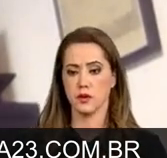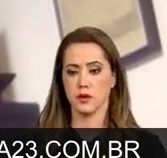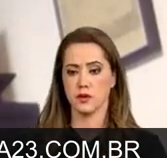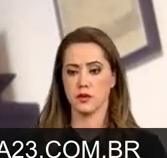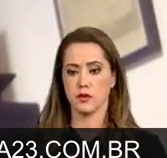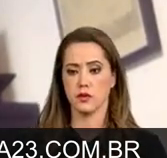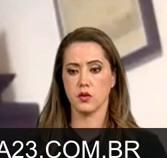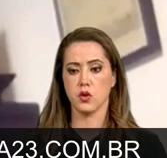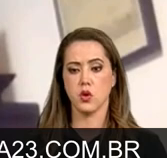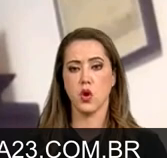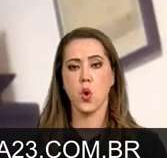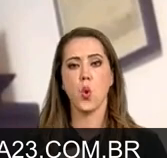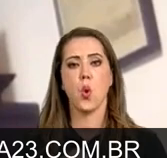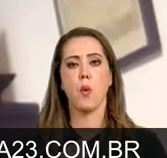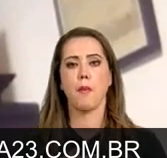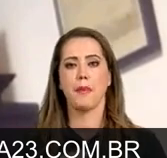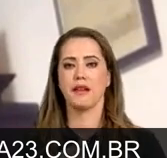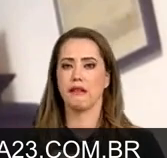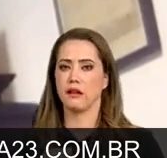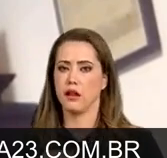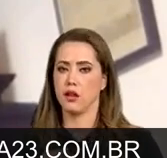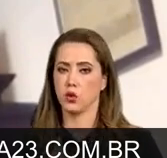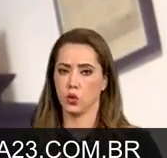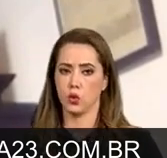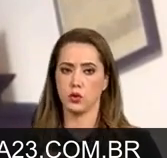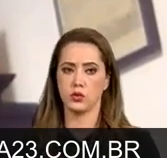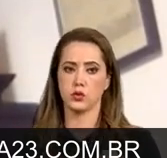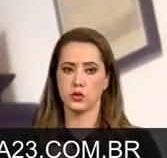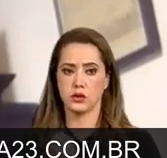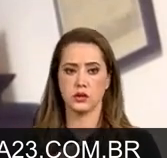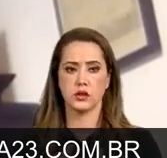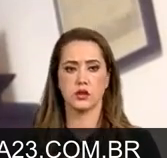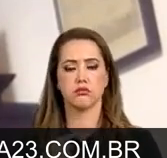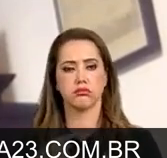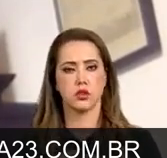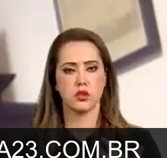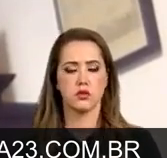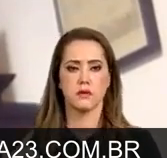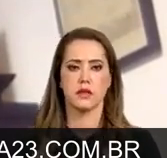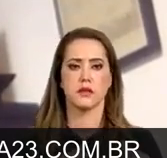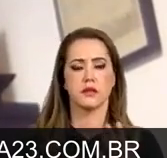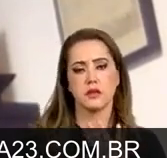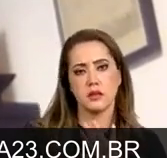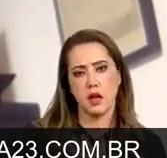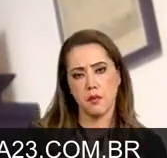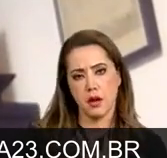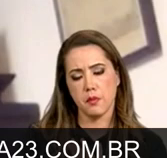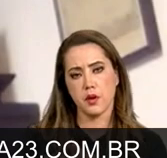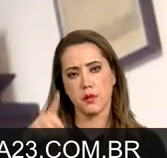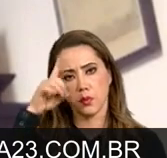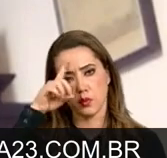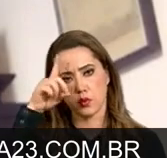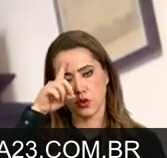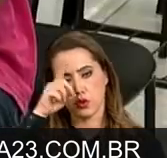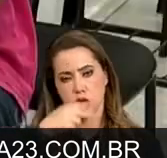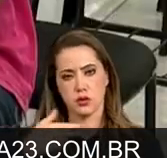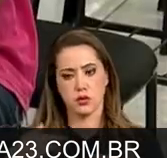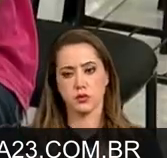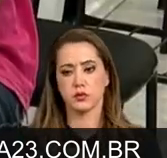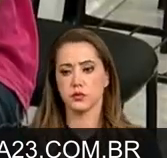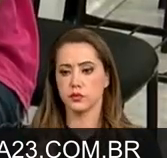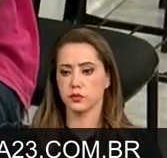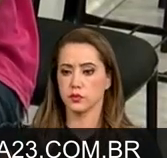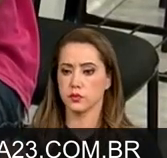operador industrial, todas as funções que operam aí no dia a dia de produção.